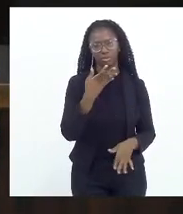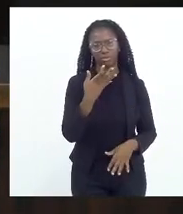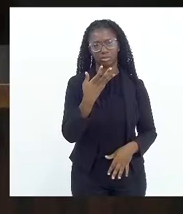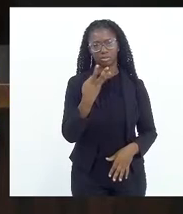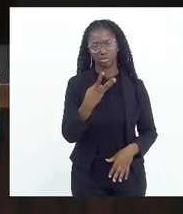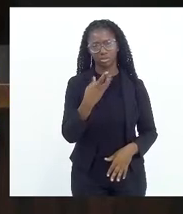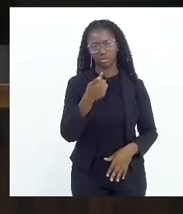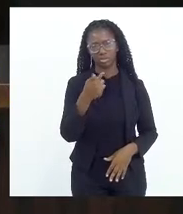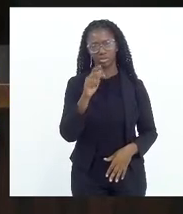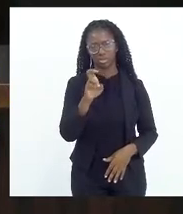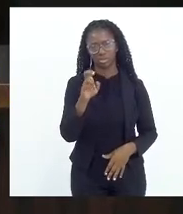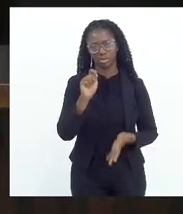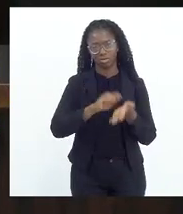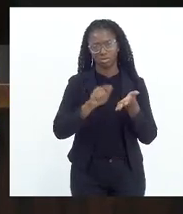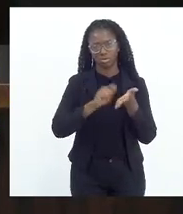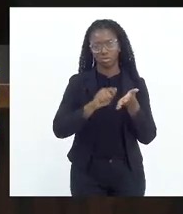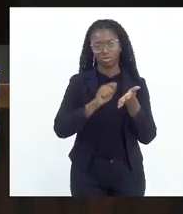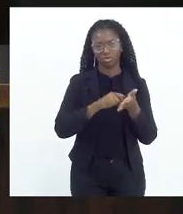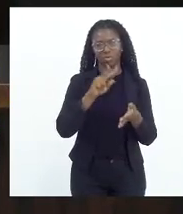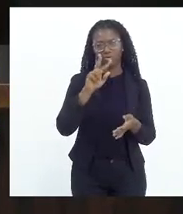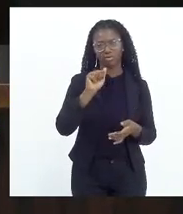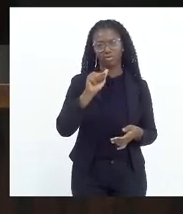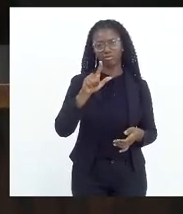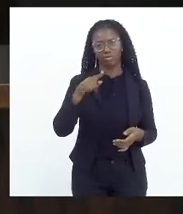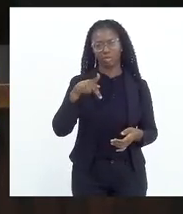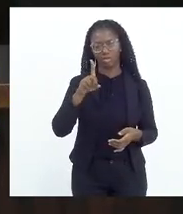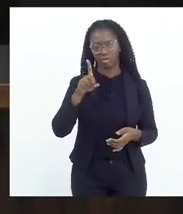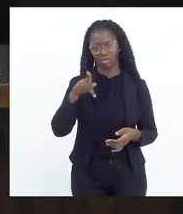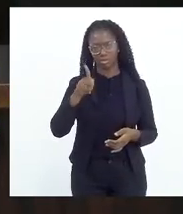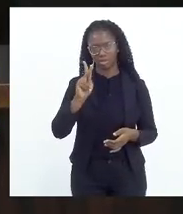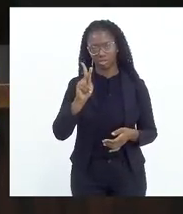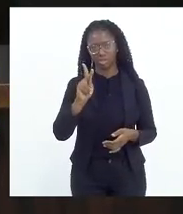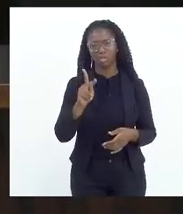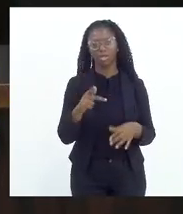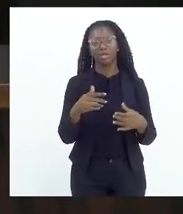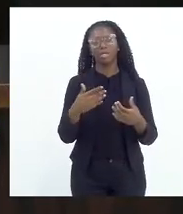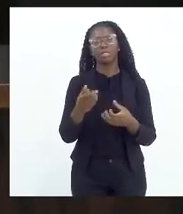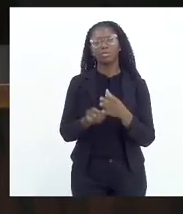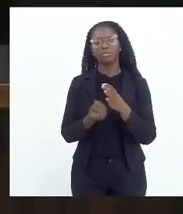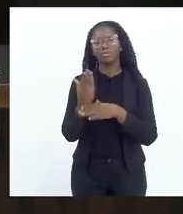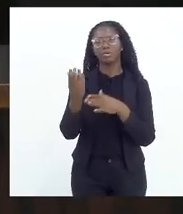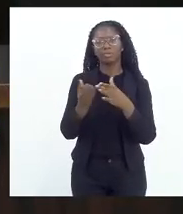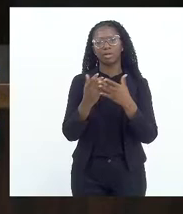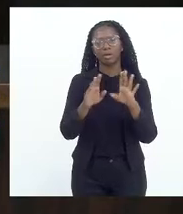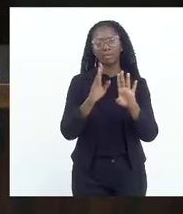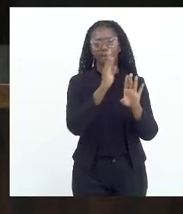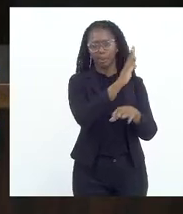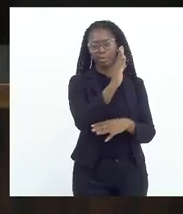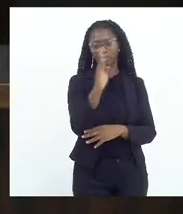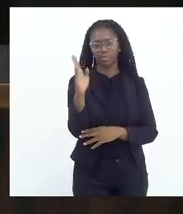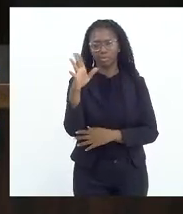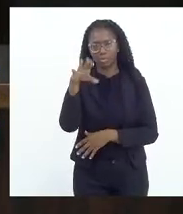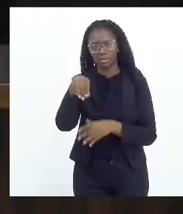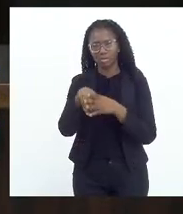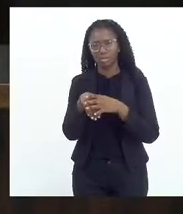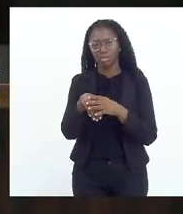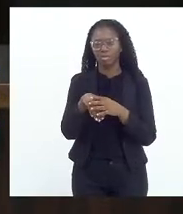deputado Valdeir Carneiro André Ciliano, que dispõe sobre a criação de bibliotecas em unidades de Departamento